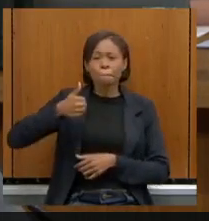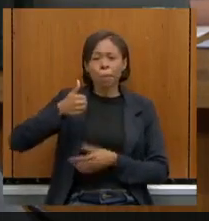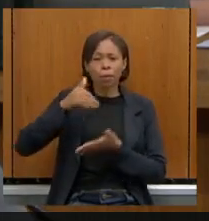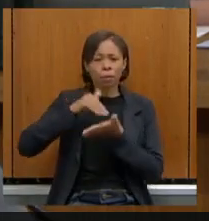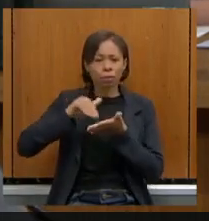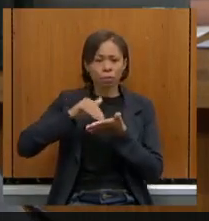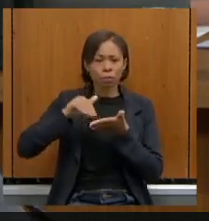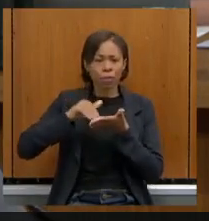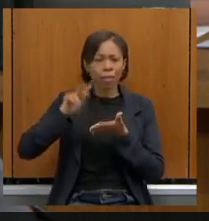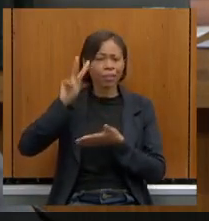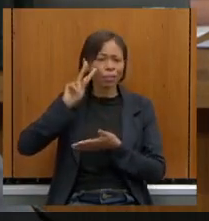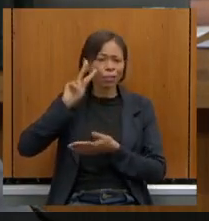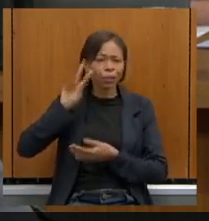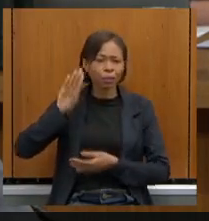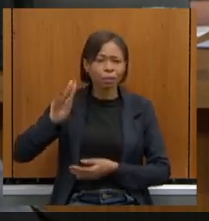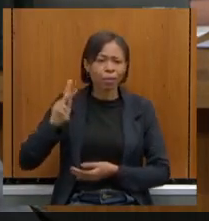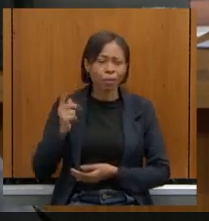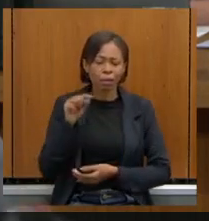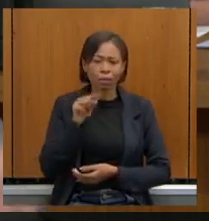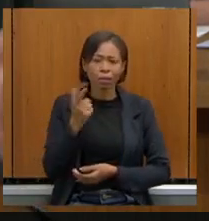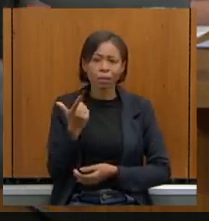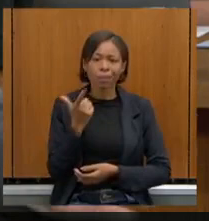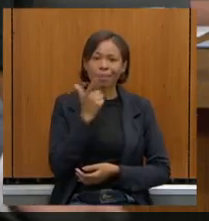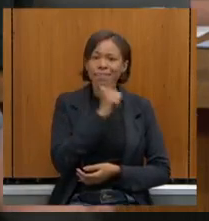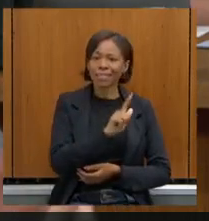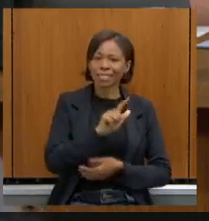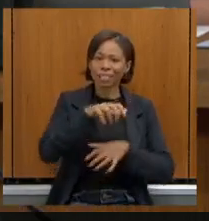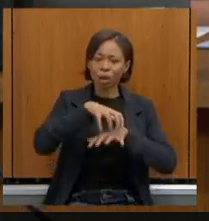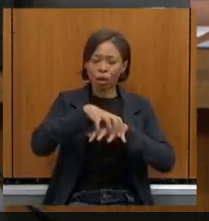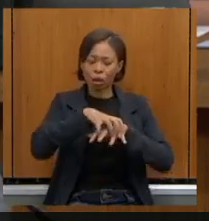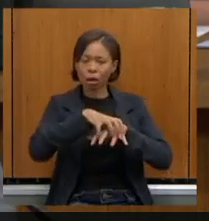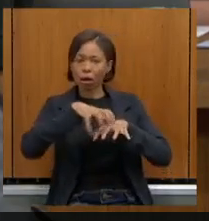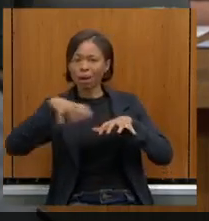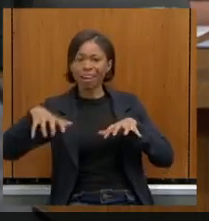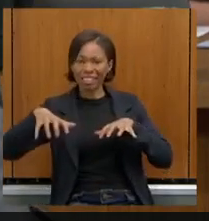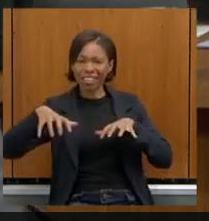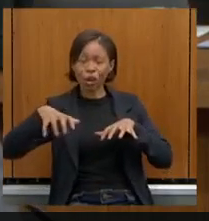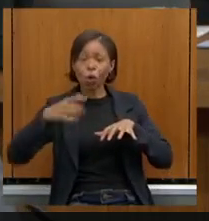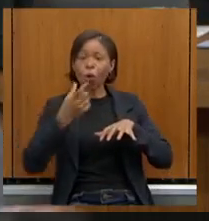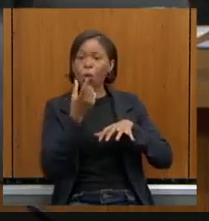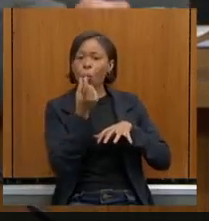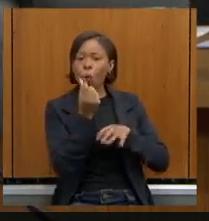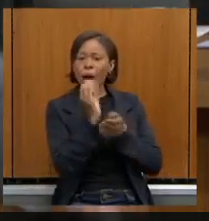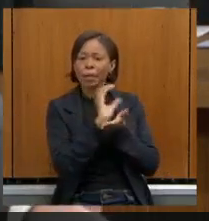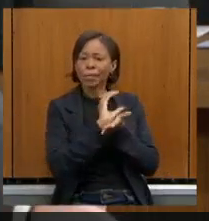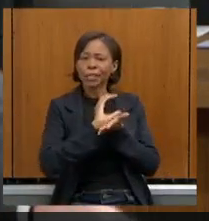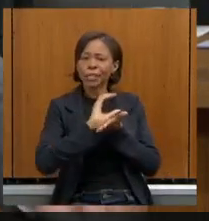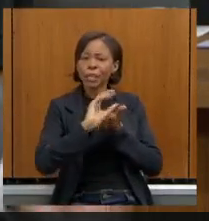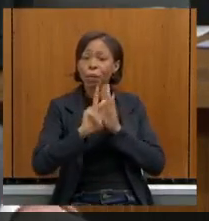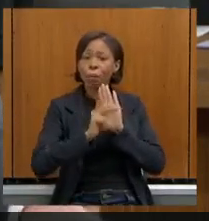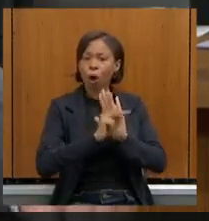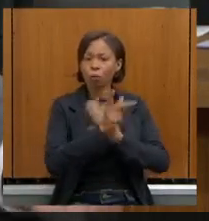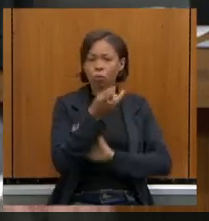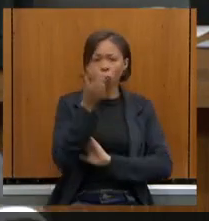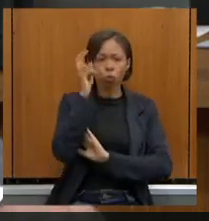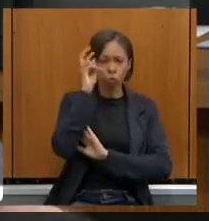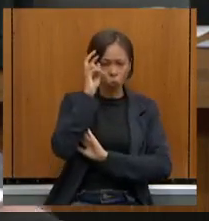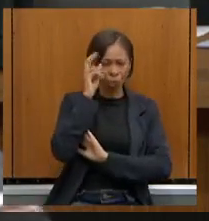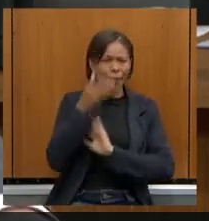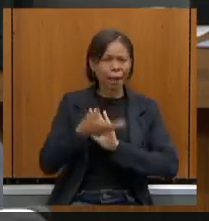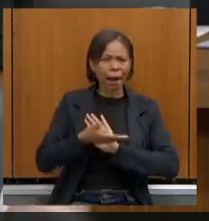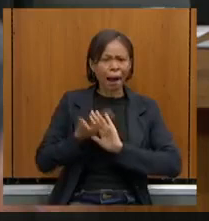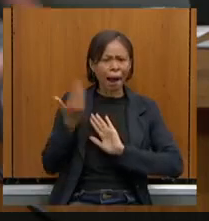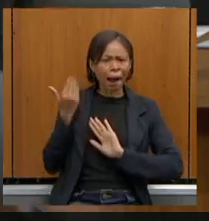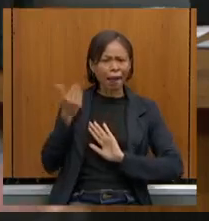de Belo Horizonte que conseguiu descentralizar o recurso da cultura que ficava só na região